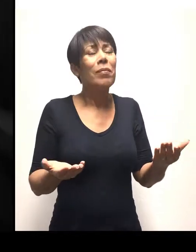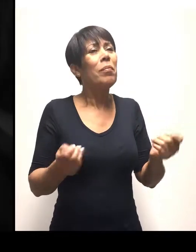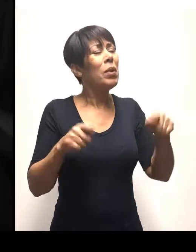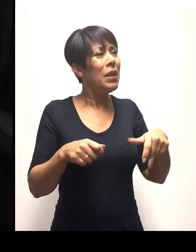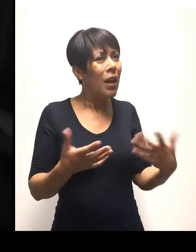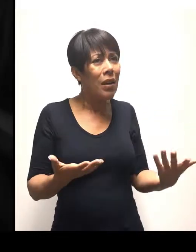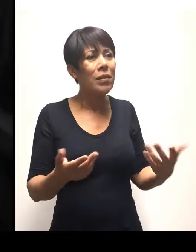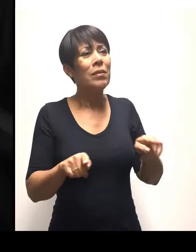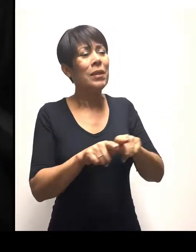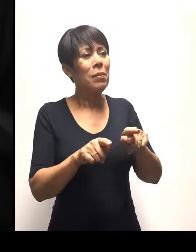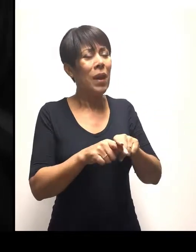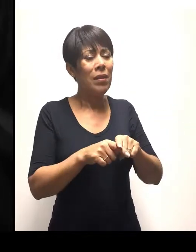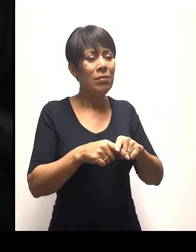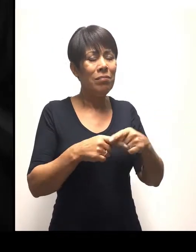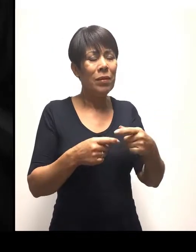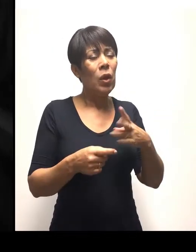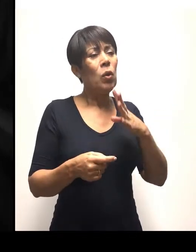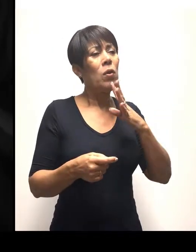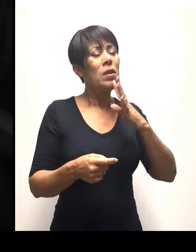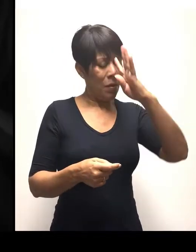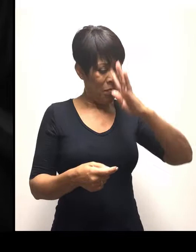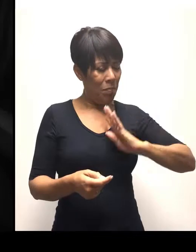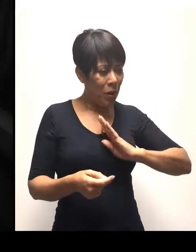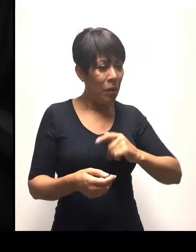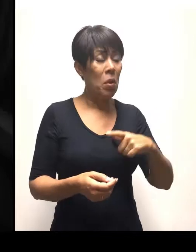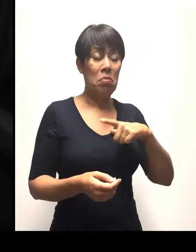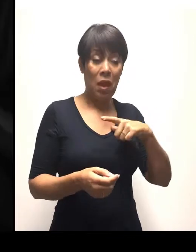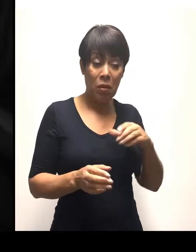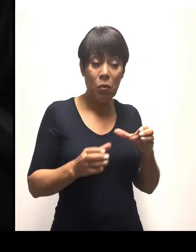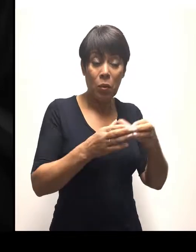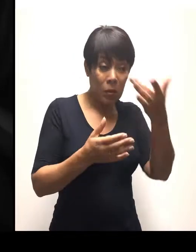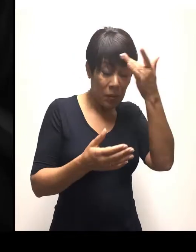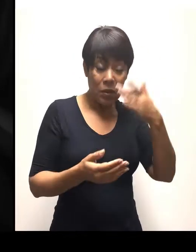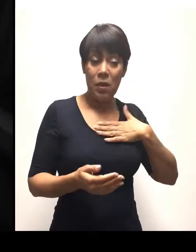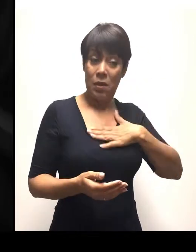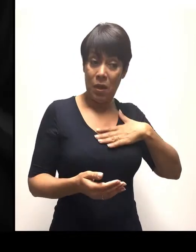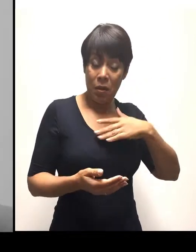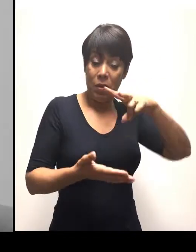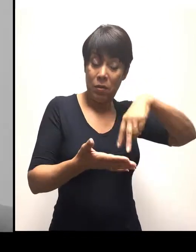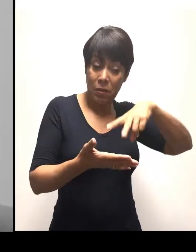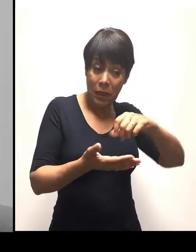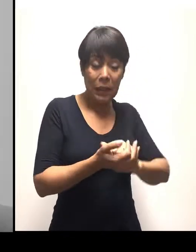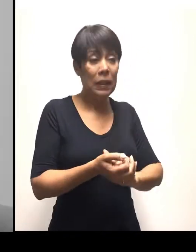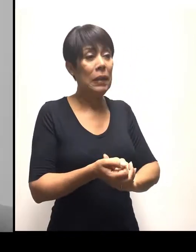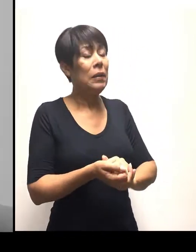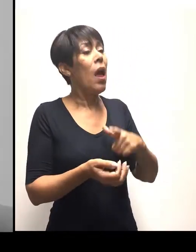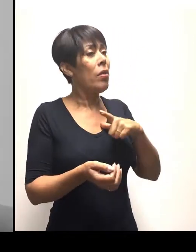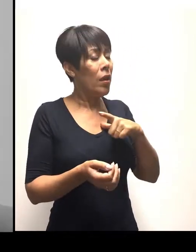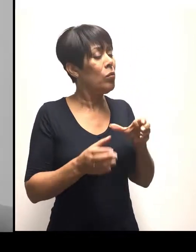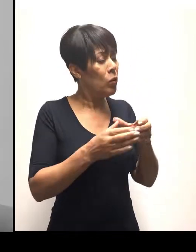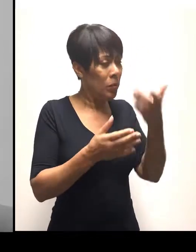trabalhada sobre nós mesmos. Eu acho que hoje tem um público leitor, né? Você tem lembrança disso, tem um público leitor